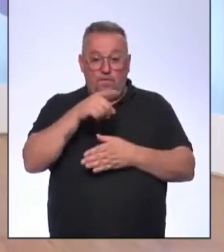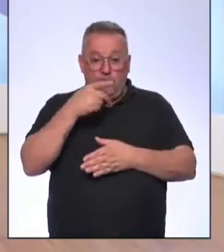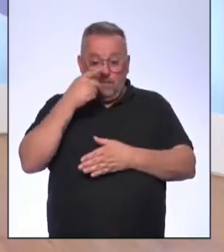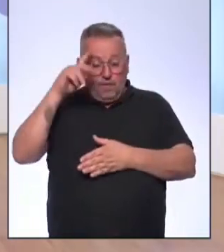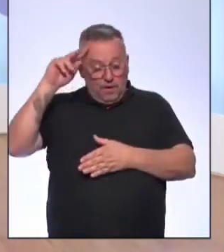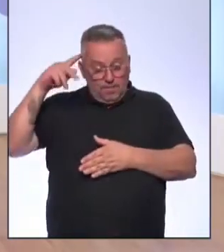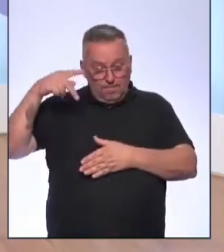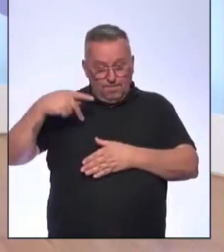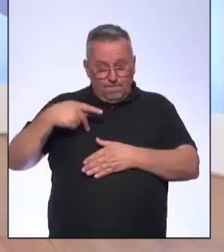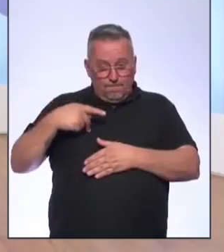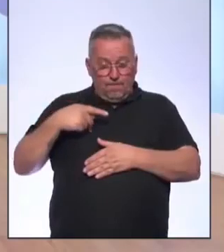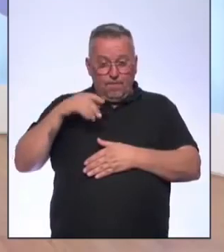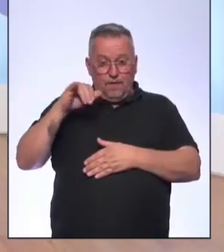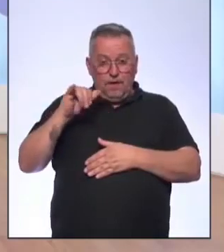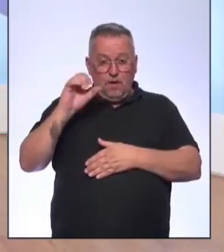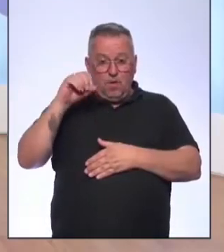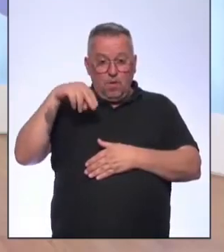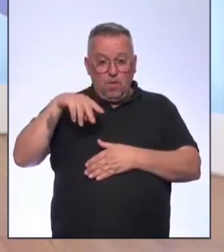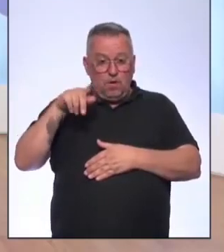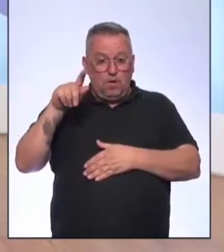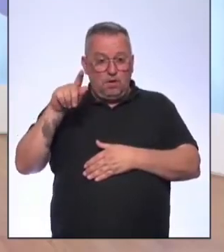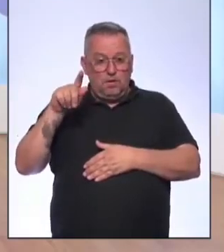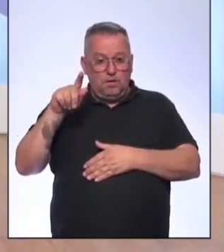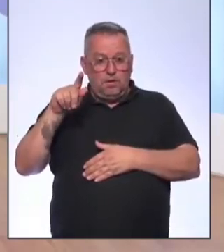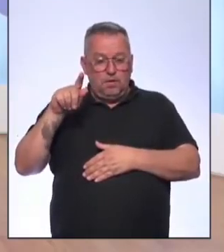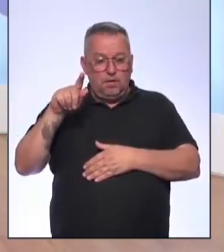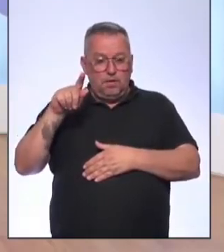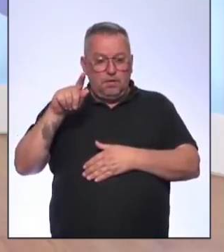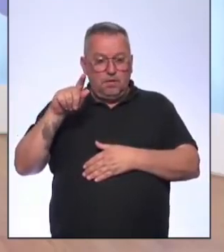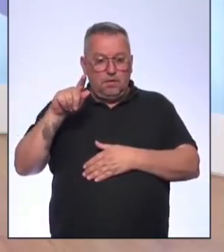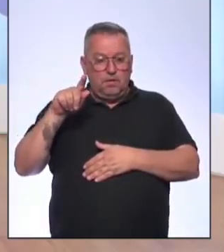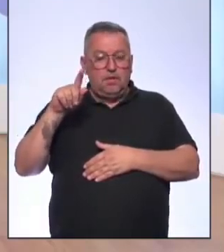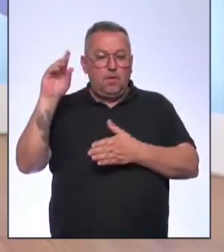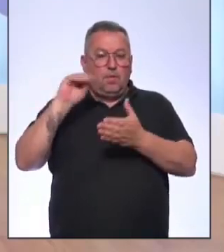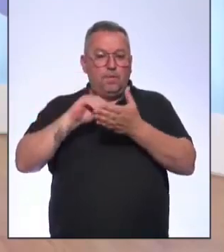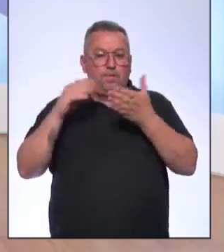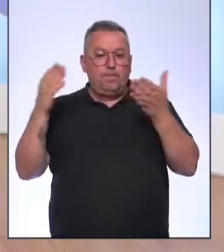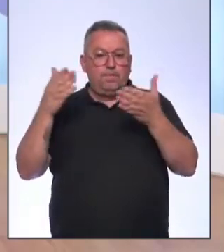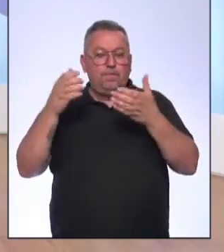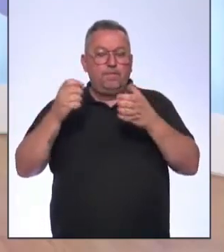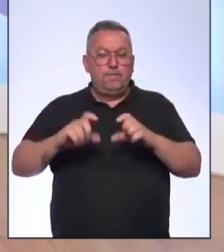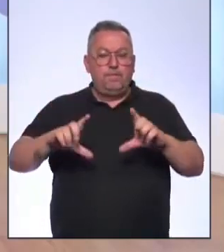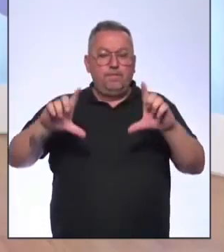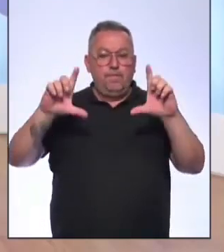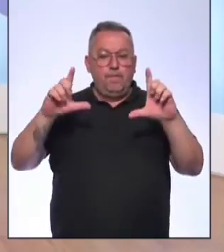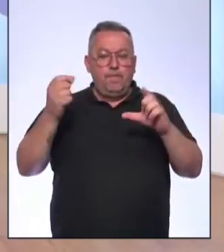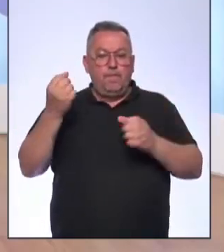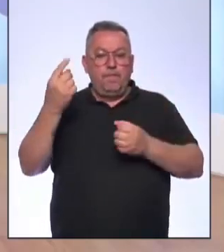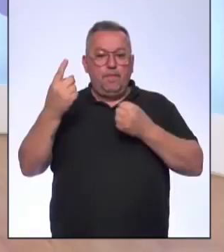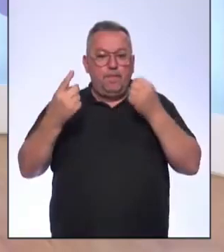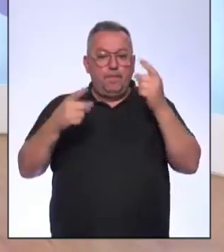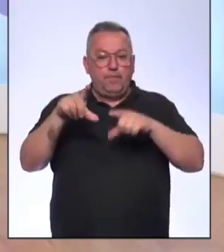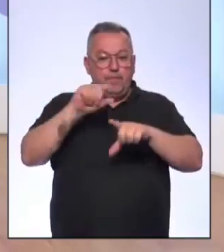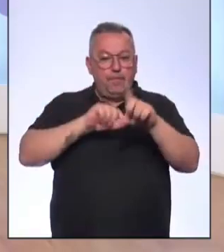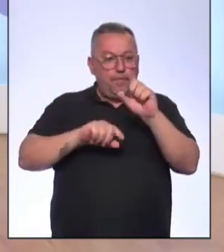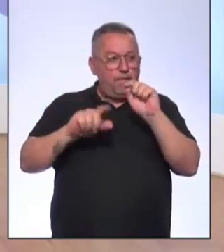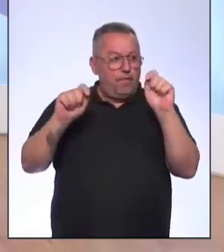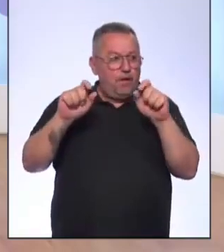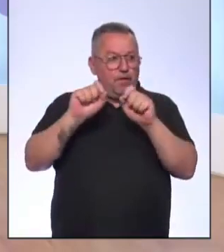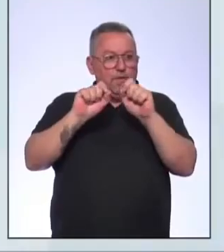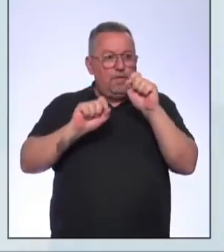vocês, vocês vão falar I am young. E eu coloquei agora no slide também algumas outras opções que vocês podem